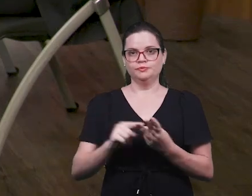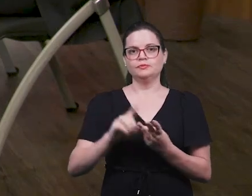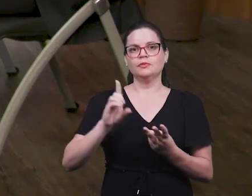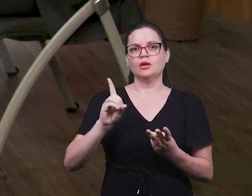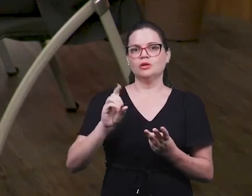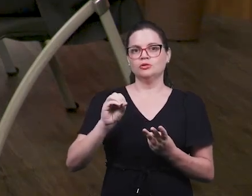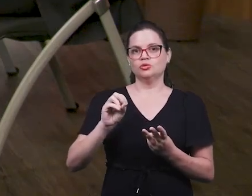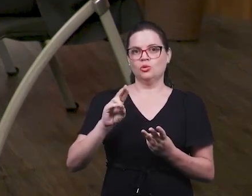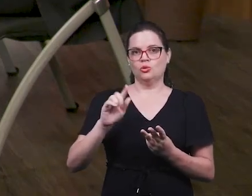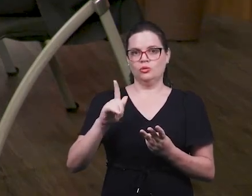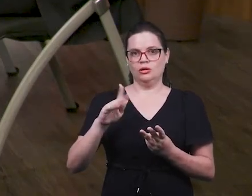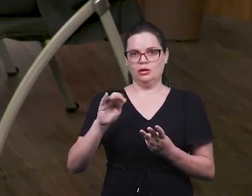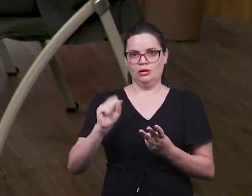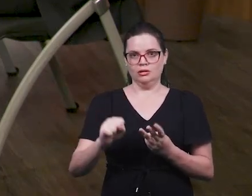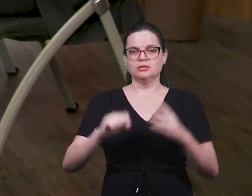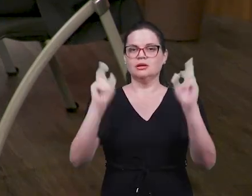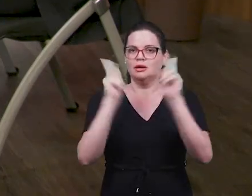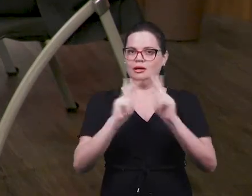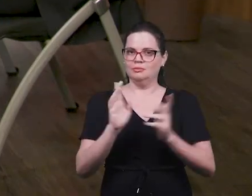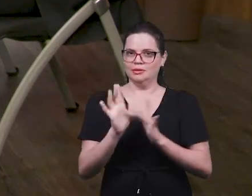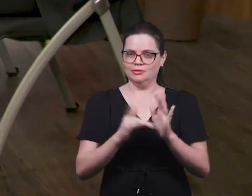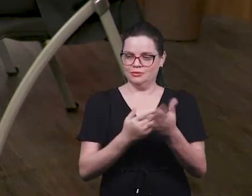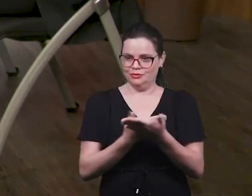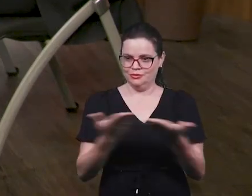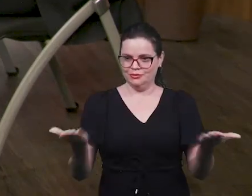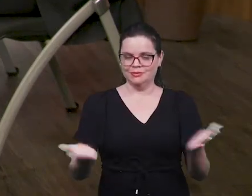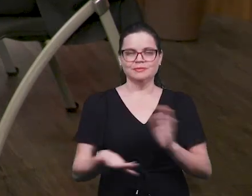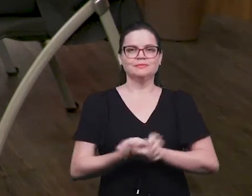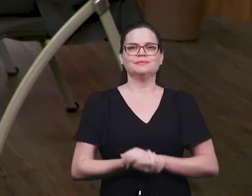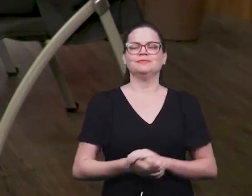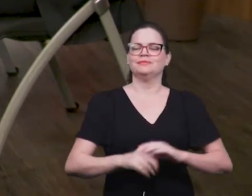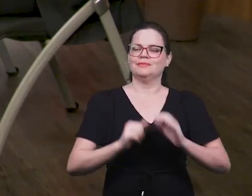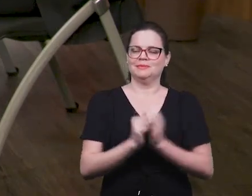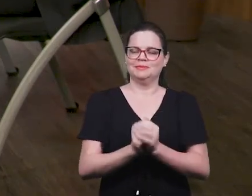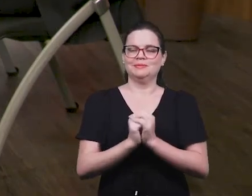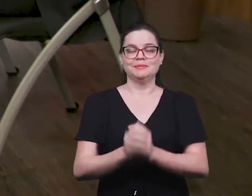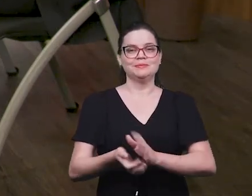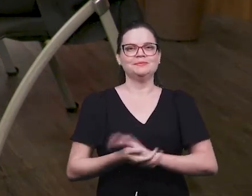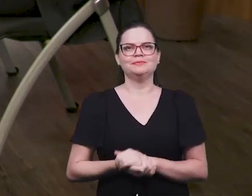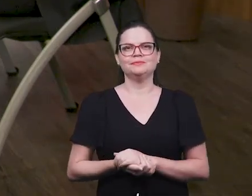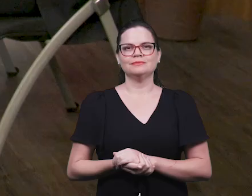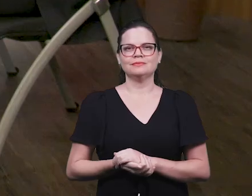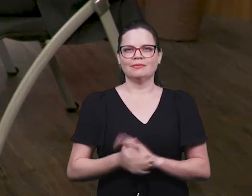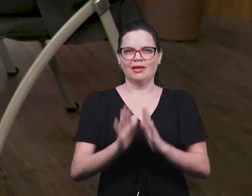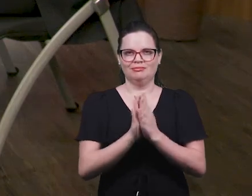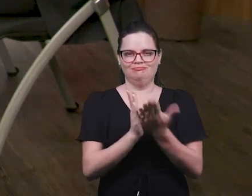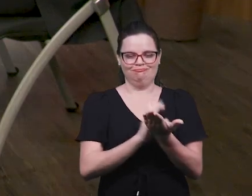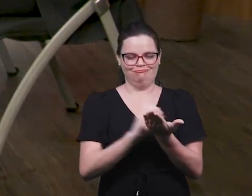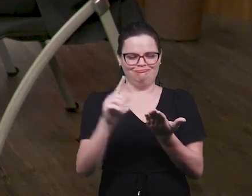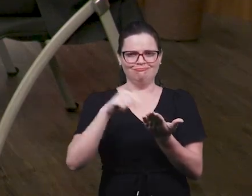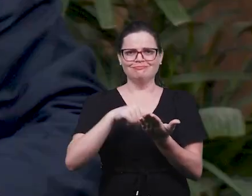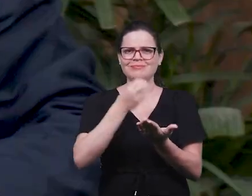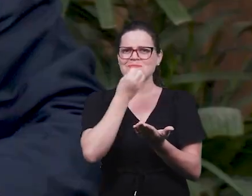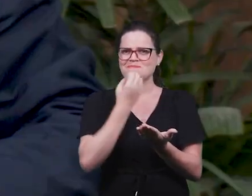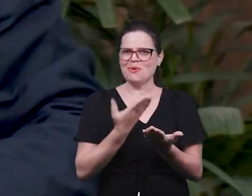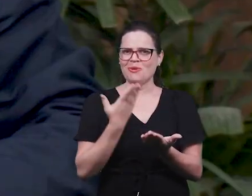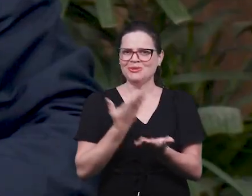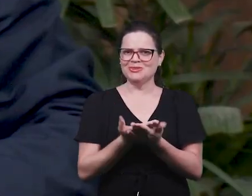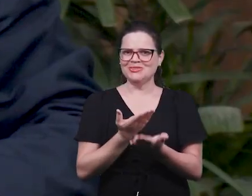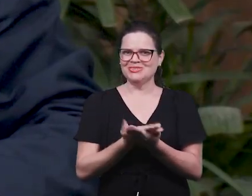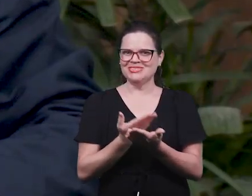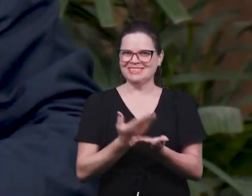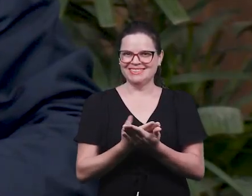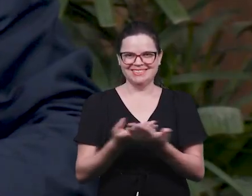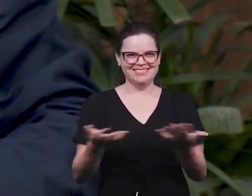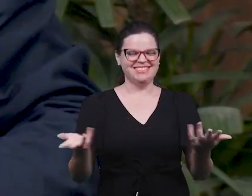eu saúdo com a paz do Senhor Jesus. A paz do Senhor. Como é bom estudar a Palavra de Deus, não é